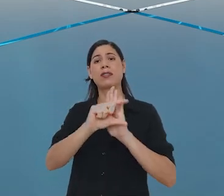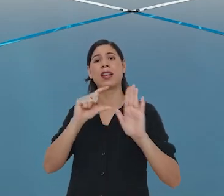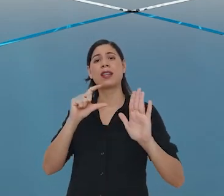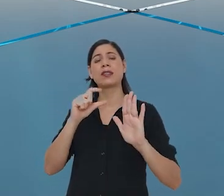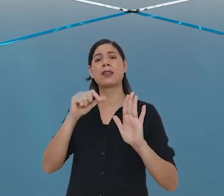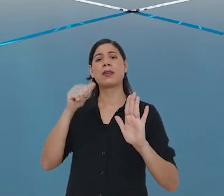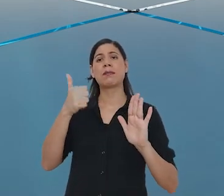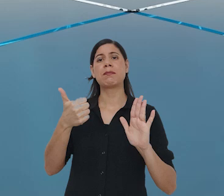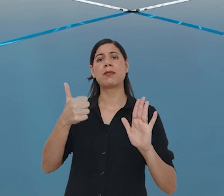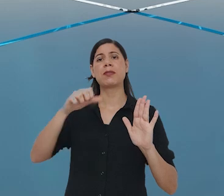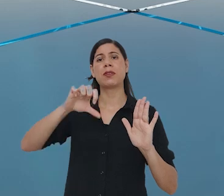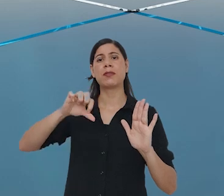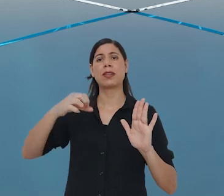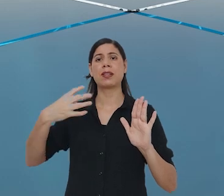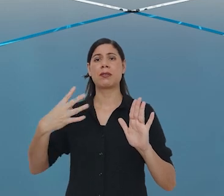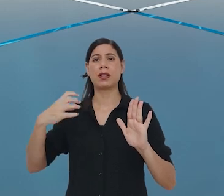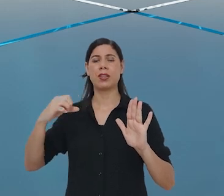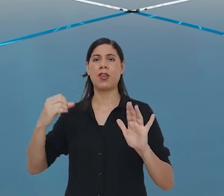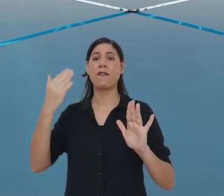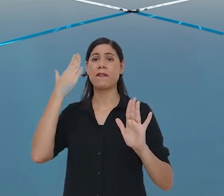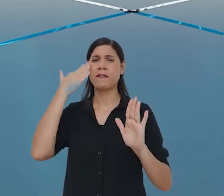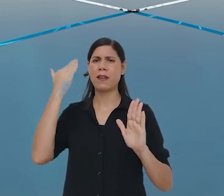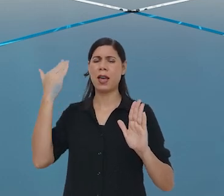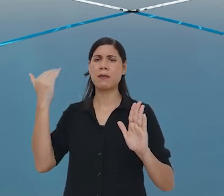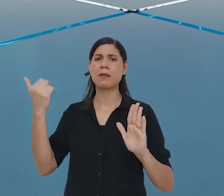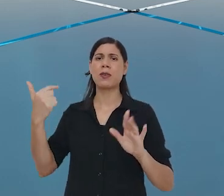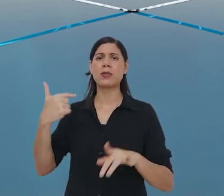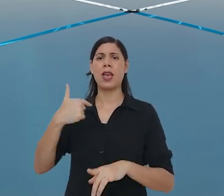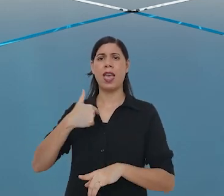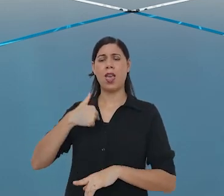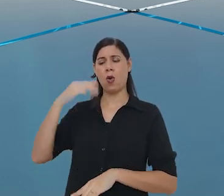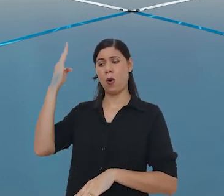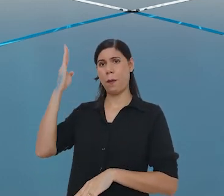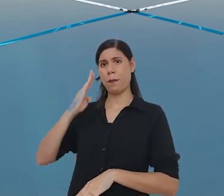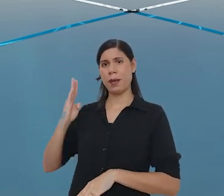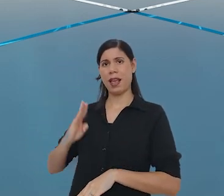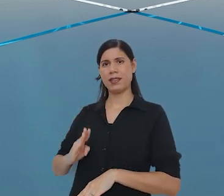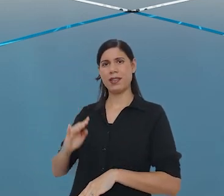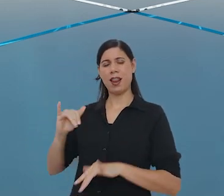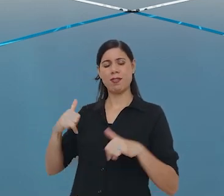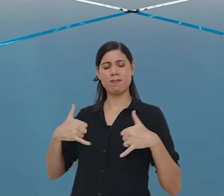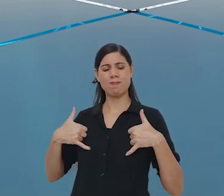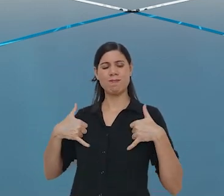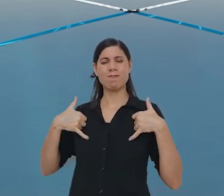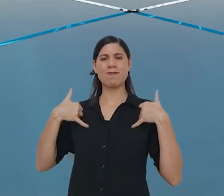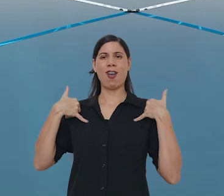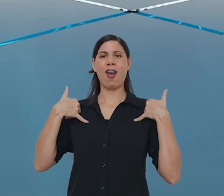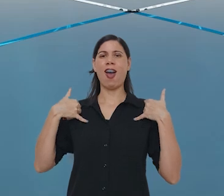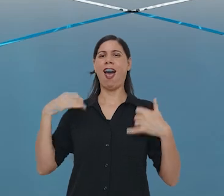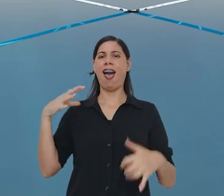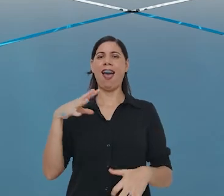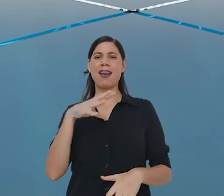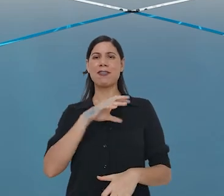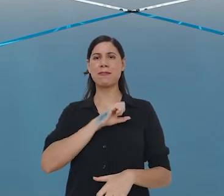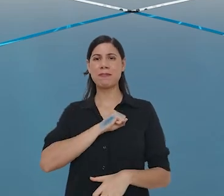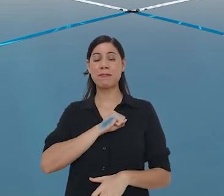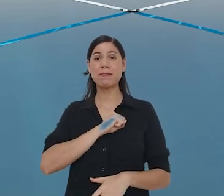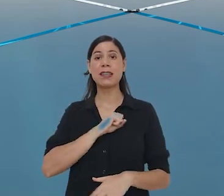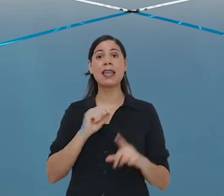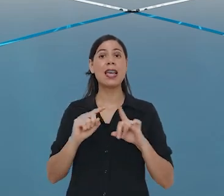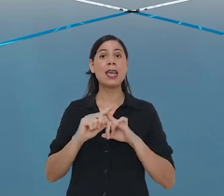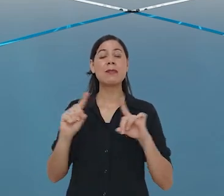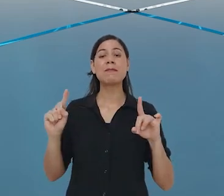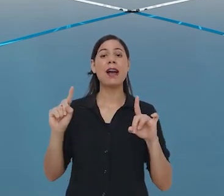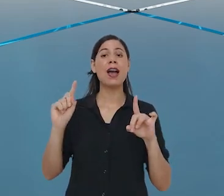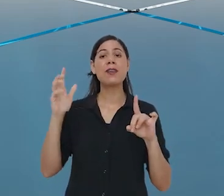em 1949 e que é muito conhecido. Eu sou brasileiro, com muito orgulho, com muito amor.